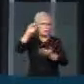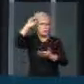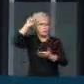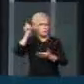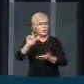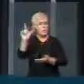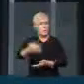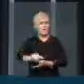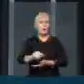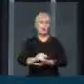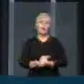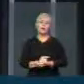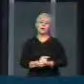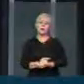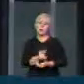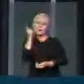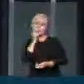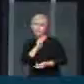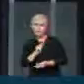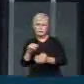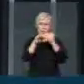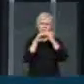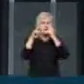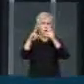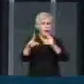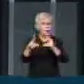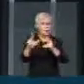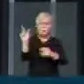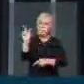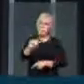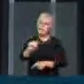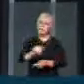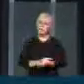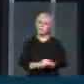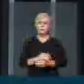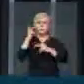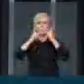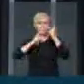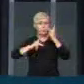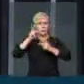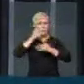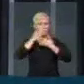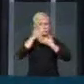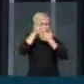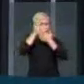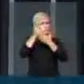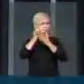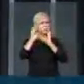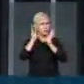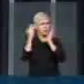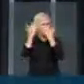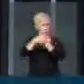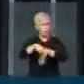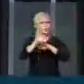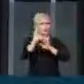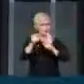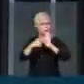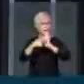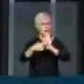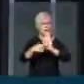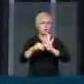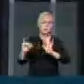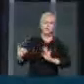As chances de igualdade são menores. As políticas afirmativas já comprovaram que são